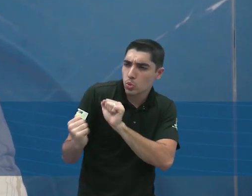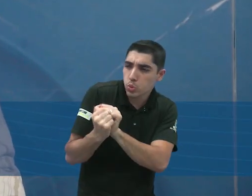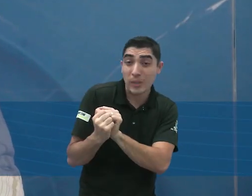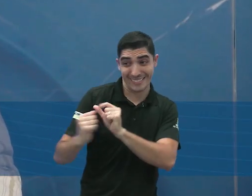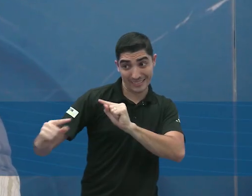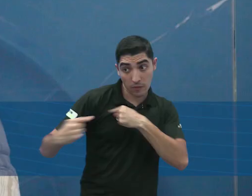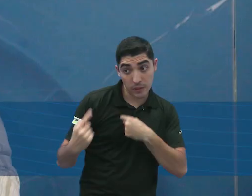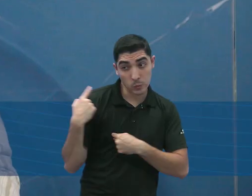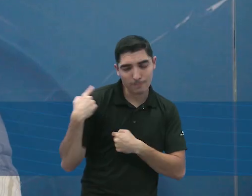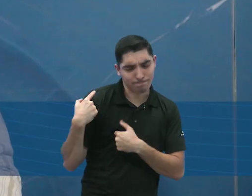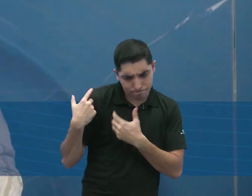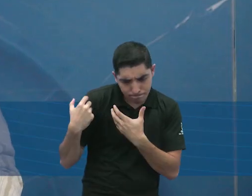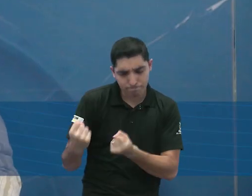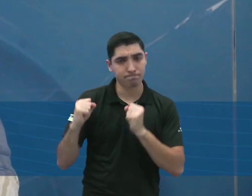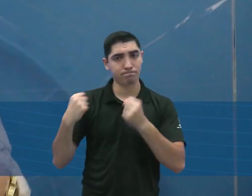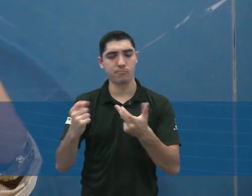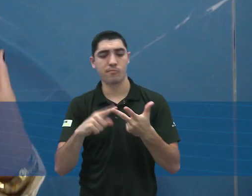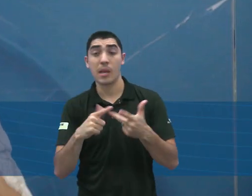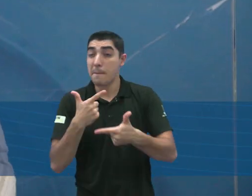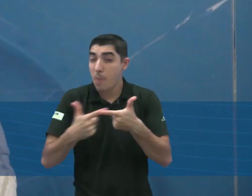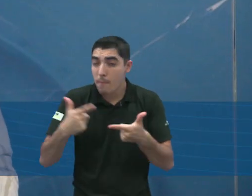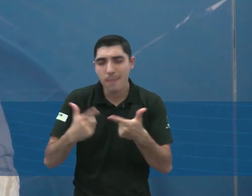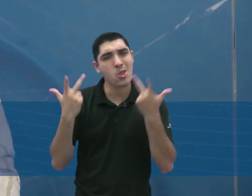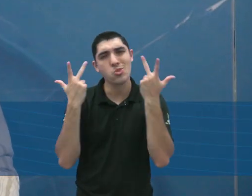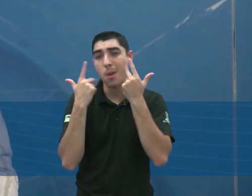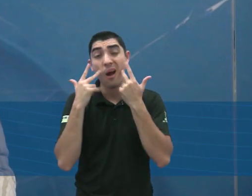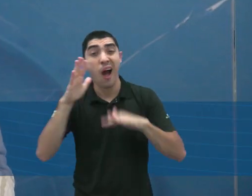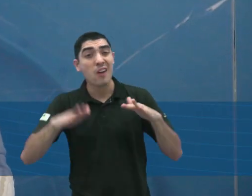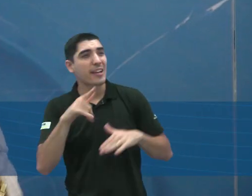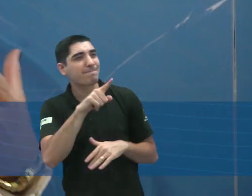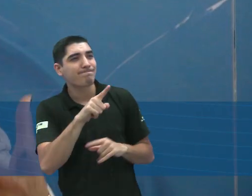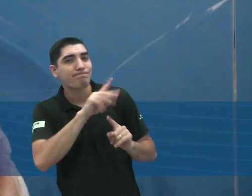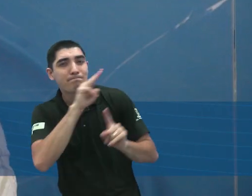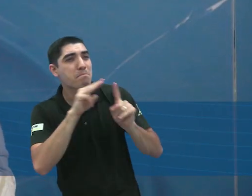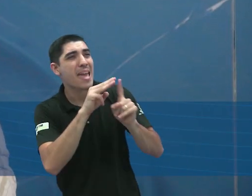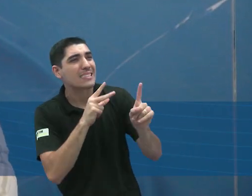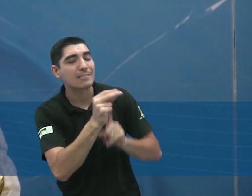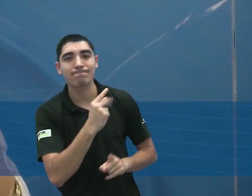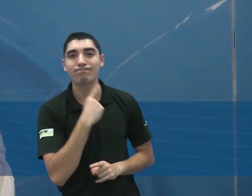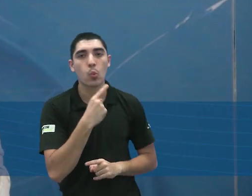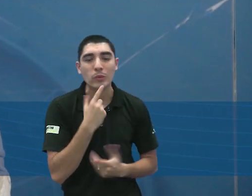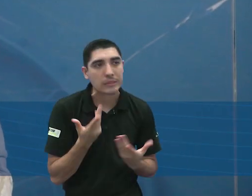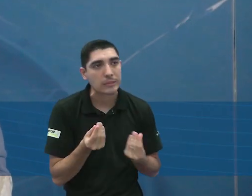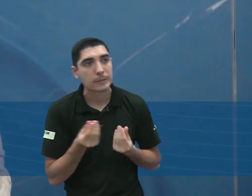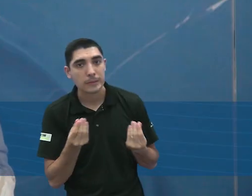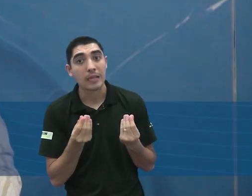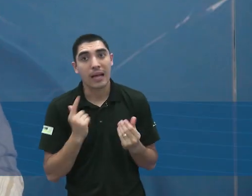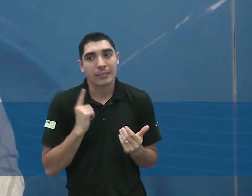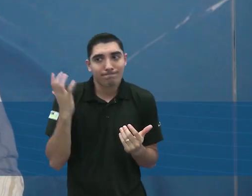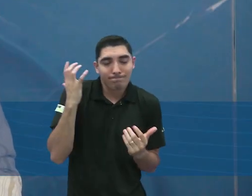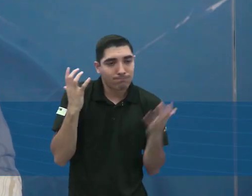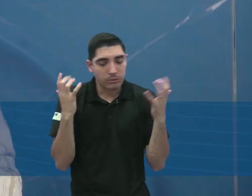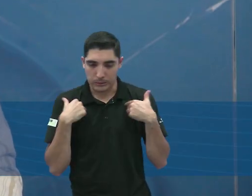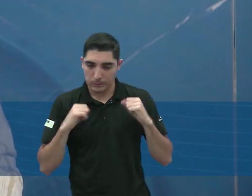são grandes, problemas acontecem, às vezes os números não estão ali de acordo com o que a empresa espera, existe um ambiente mais de pressão, mas